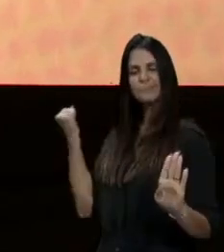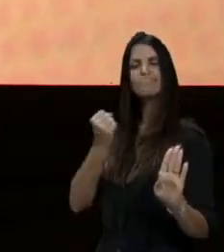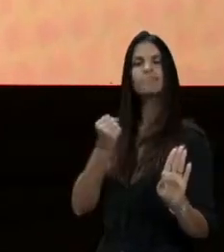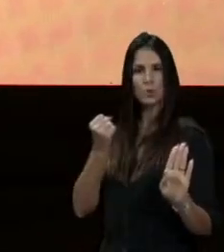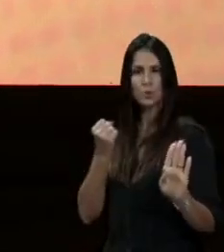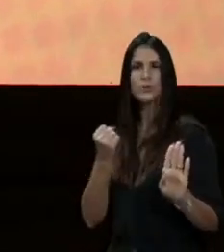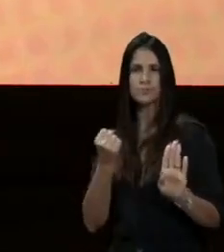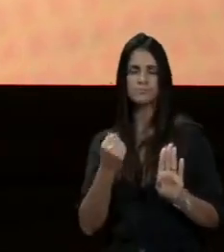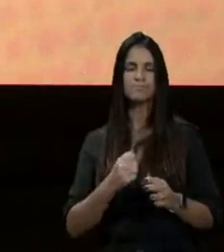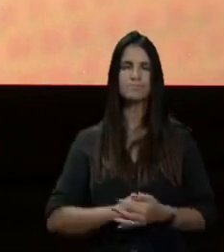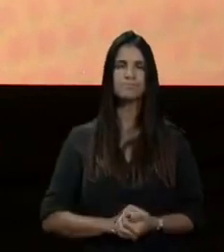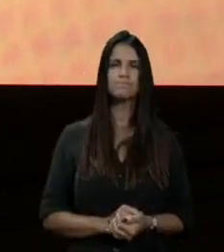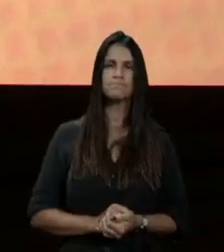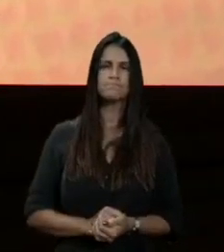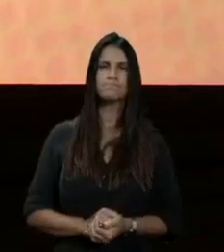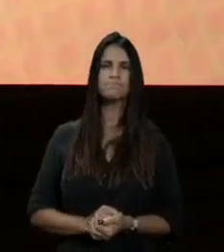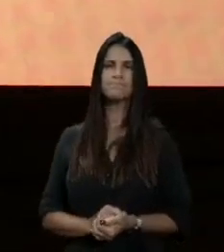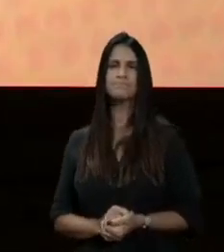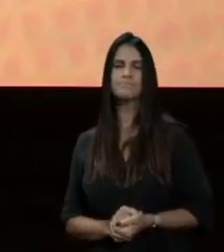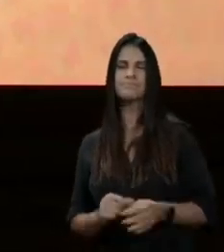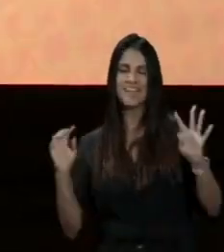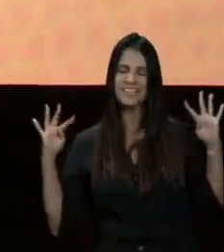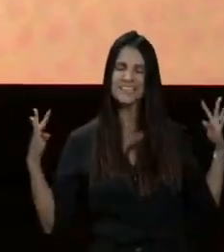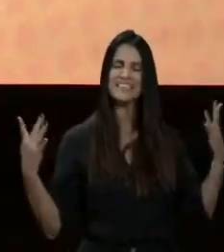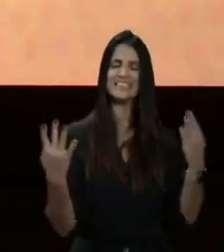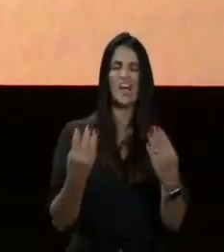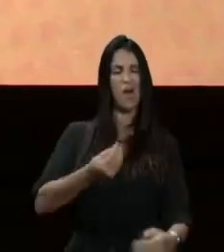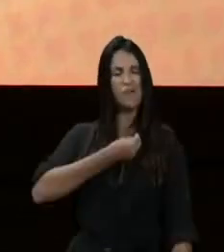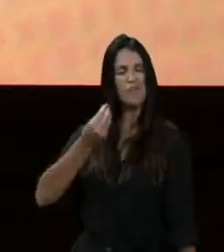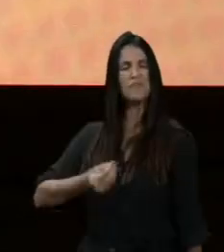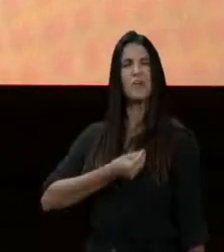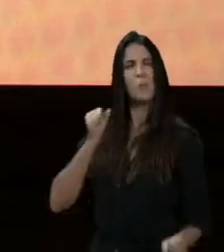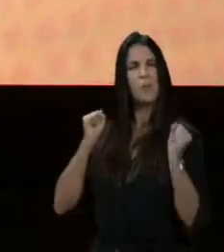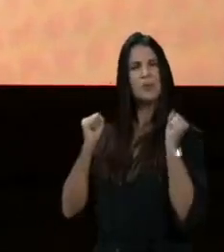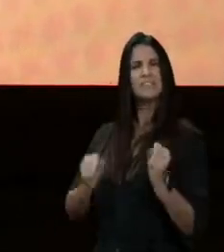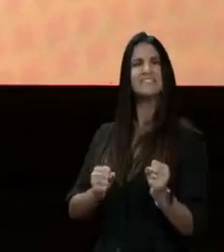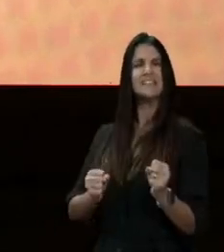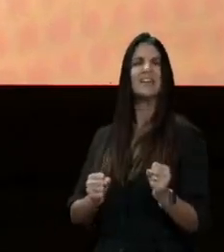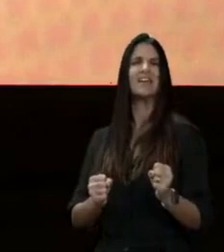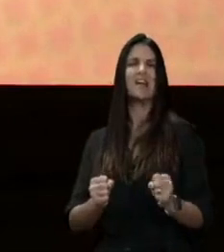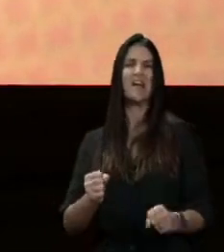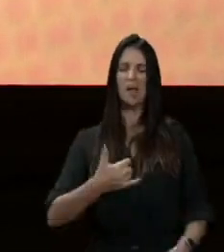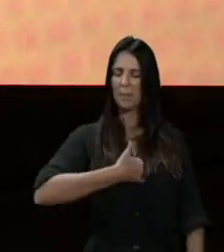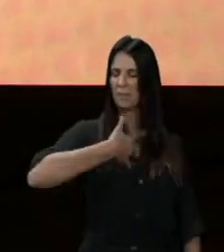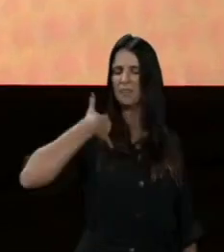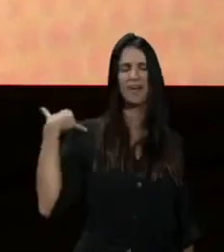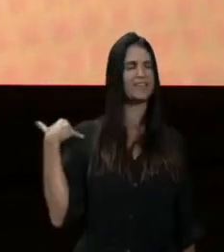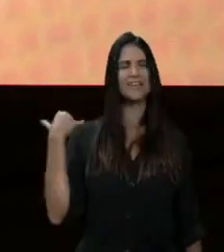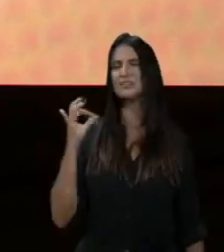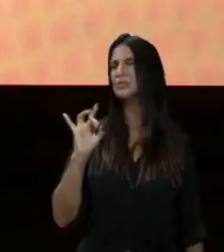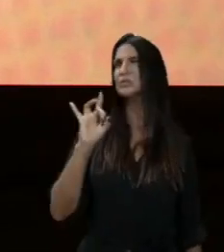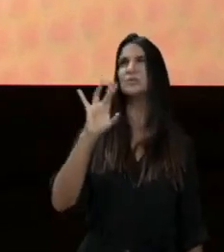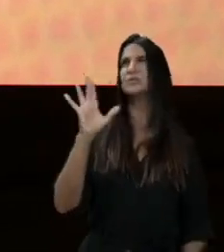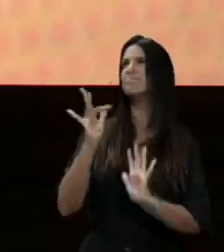roda-viva nessa Ciranda de poder de maldade que a gente vive só